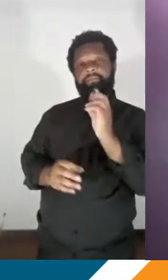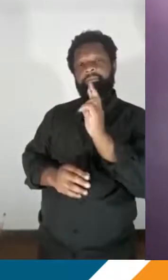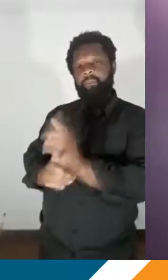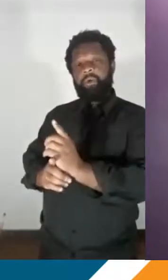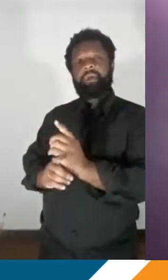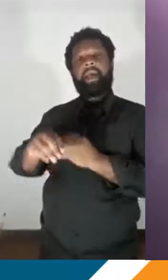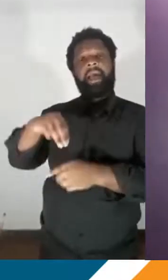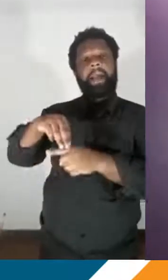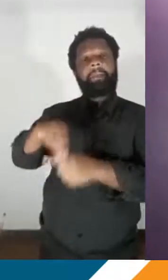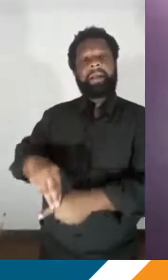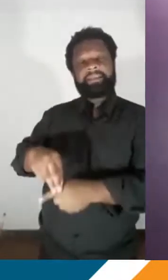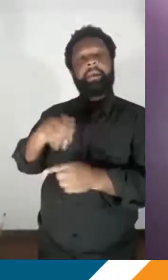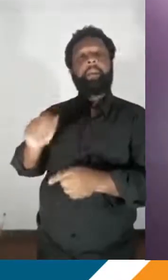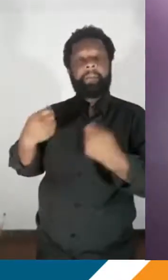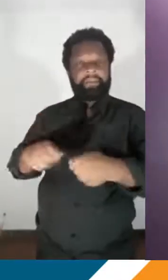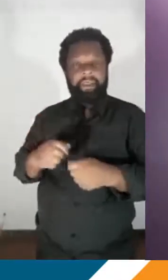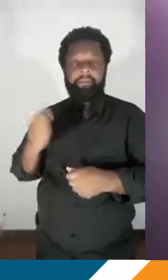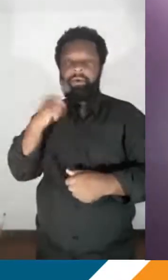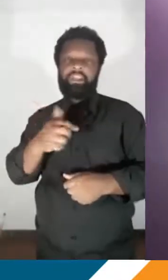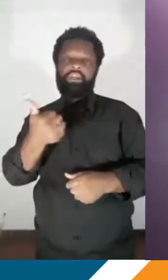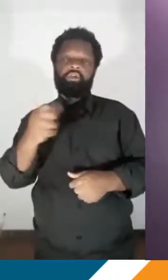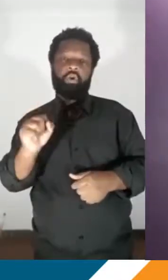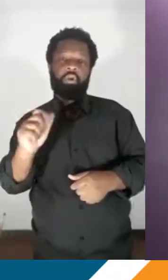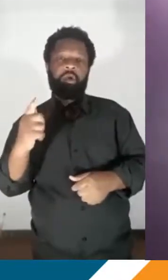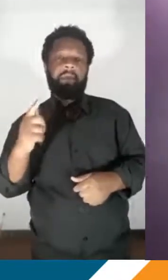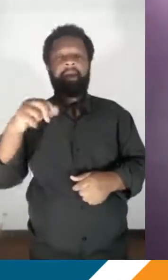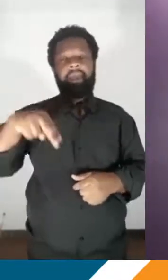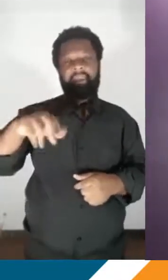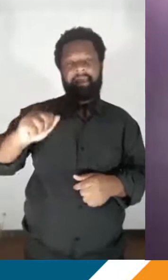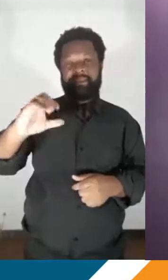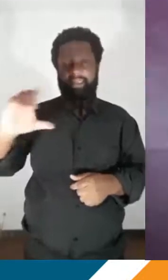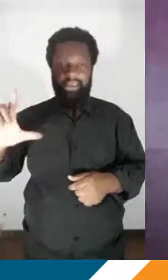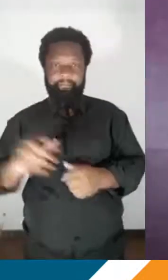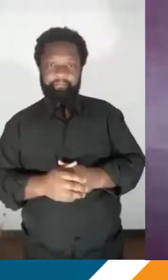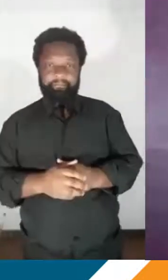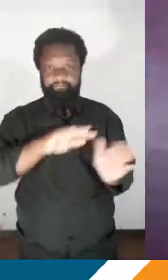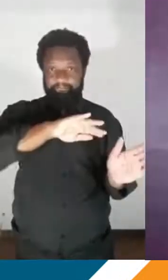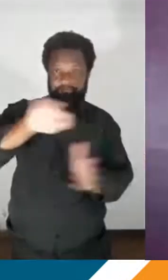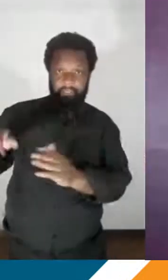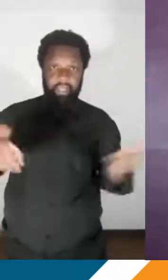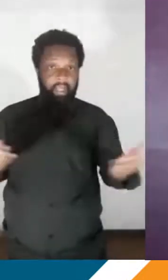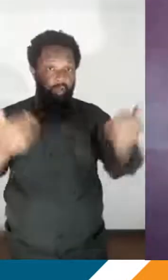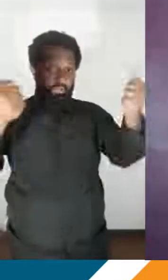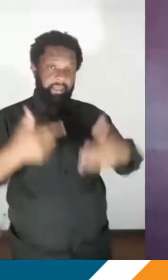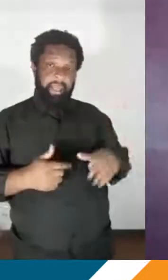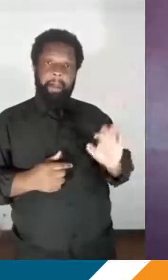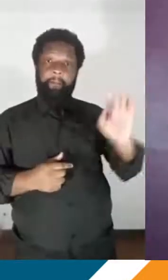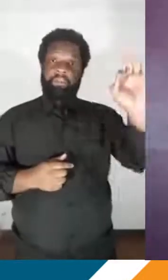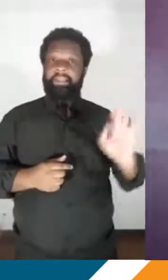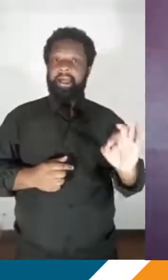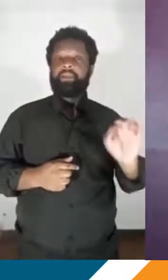e eu vou saber a massa de solução que vai ser necessária para pegar 18 gramas de NaCl. Agora nós vamos falar sobre a